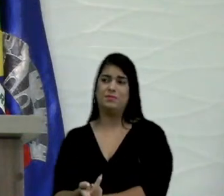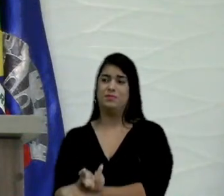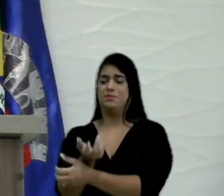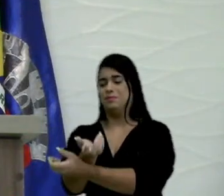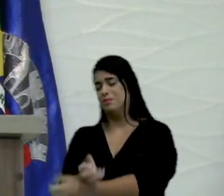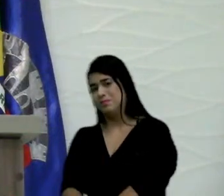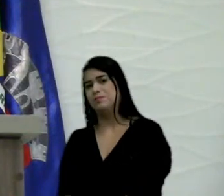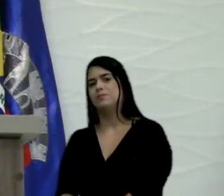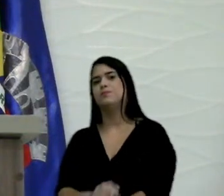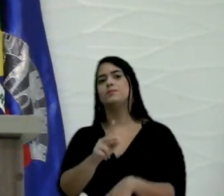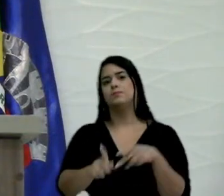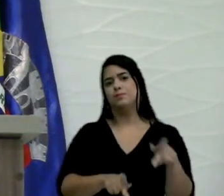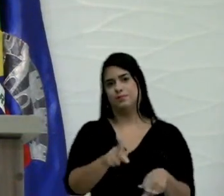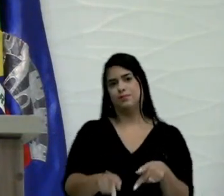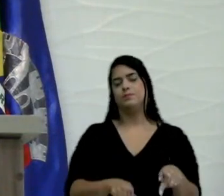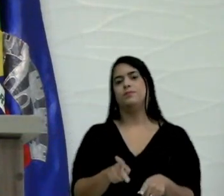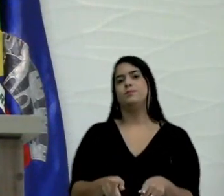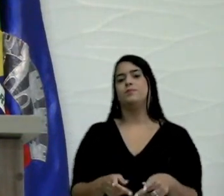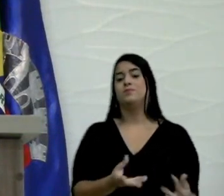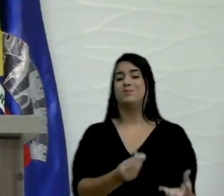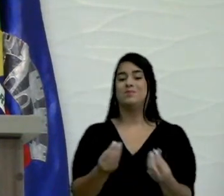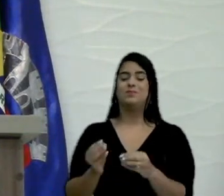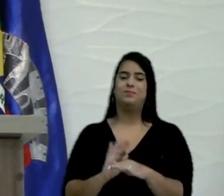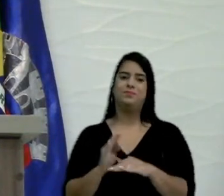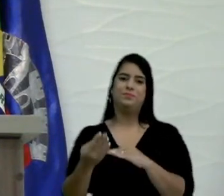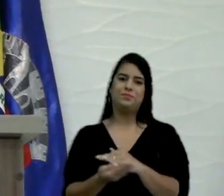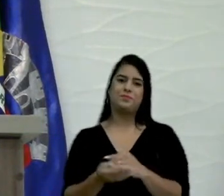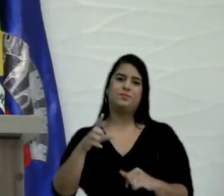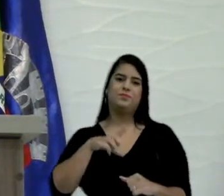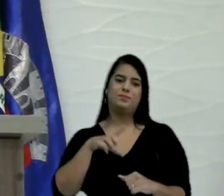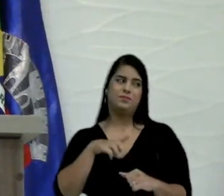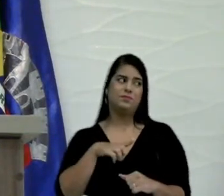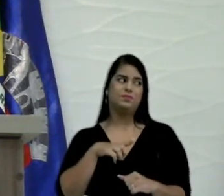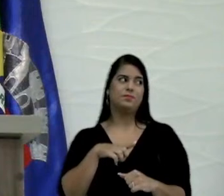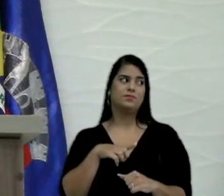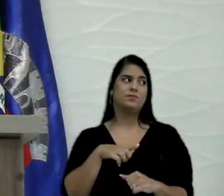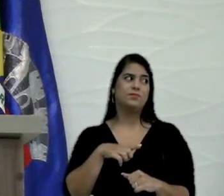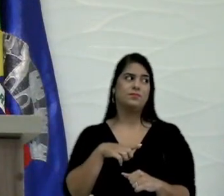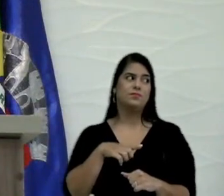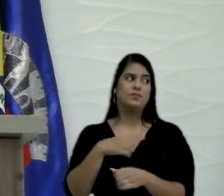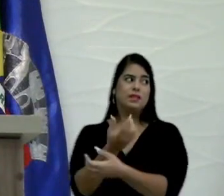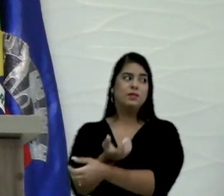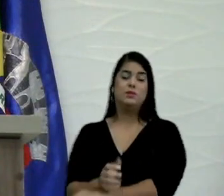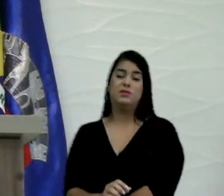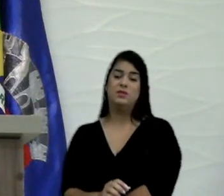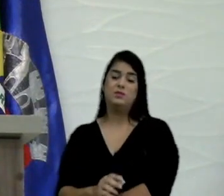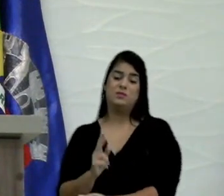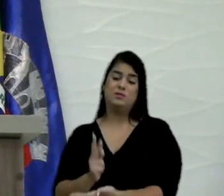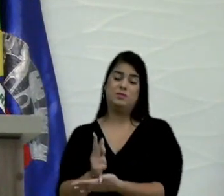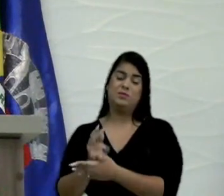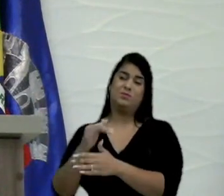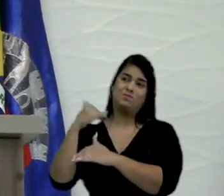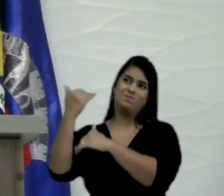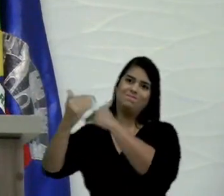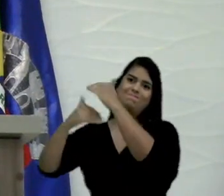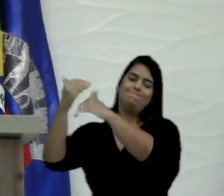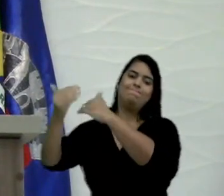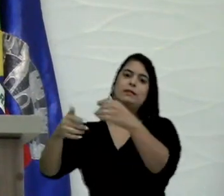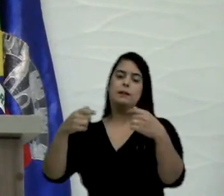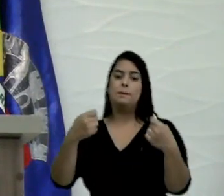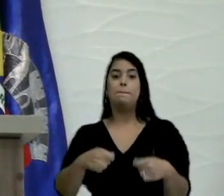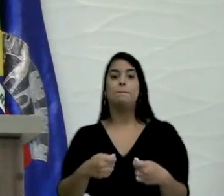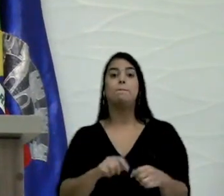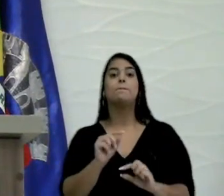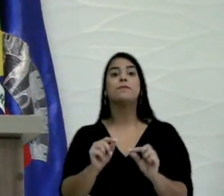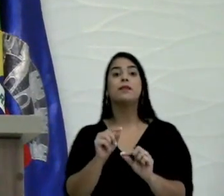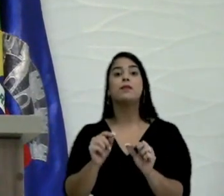lixo nossa população São muitos bairros em nosso município o lixo cada vez mais aumentando então nós precisamos proceder com